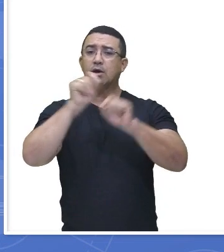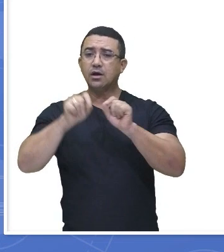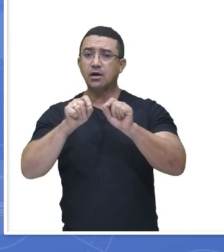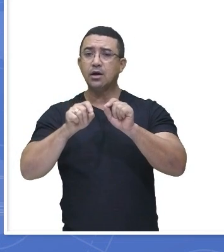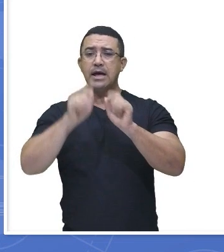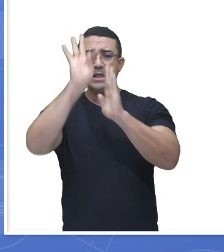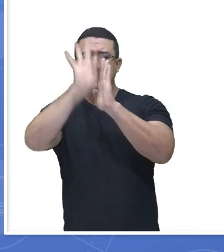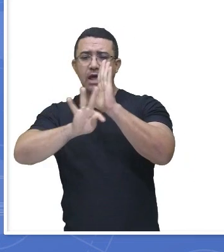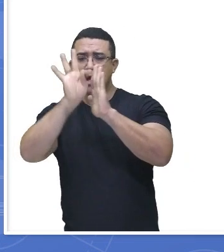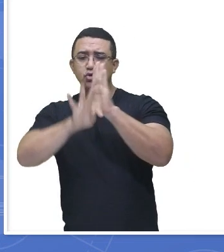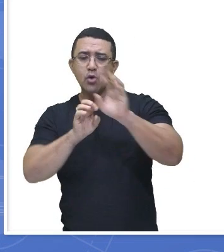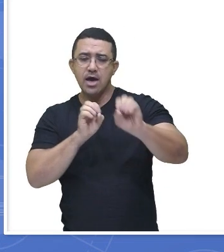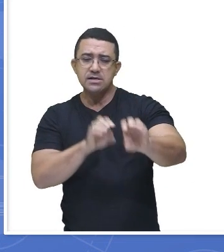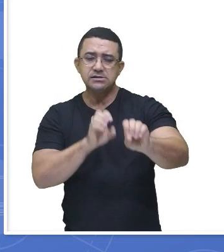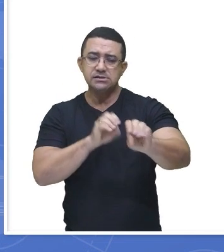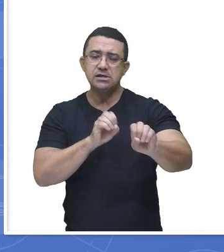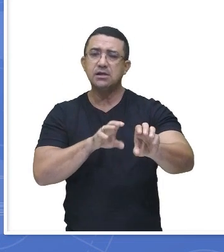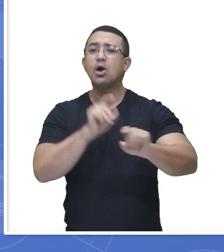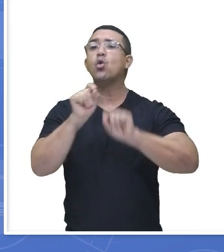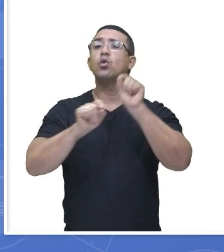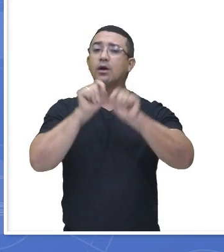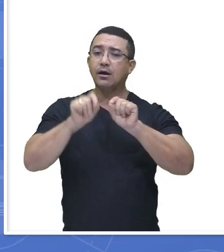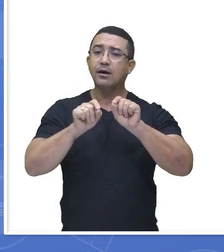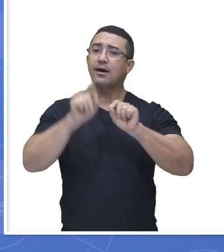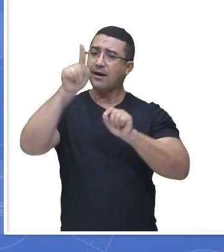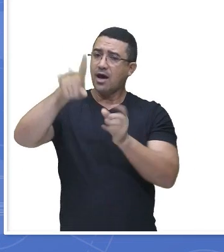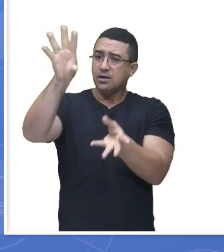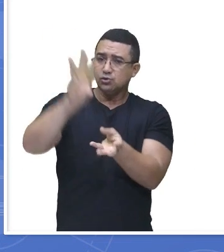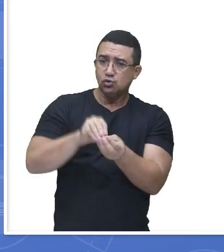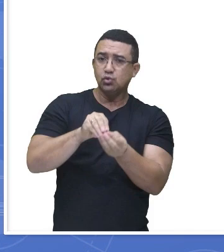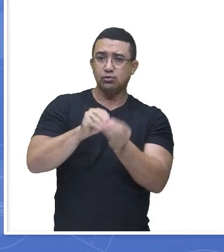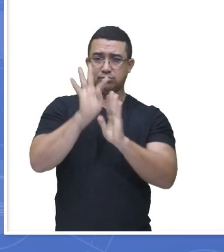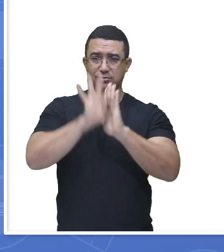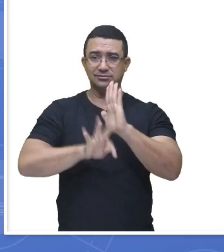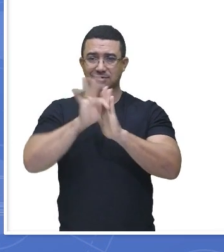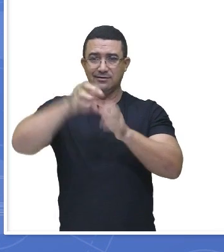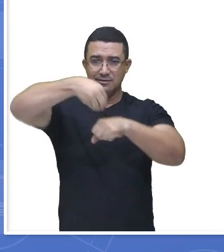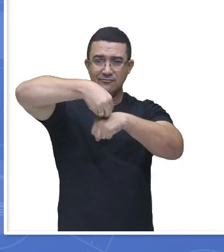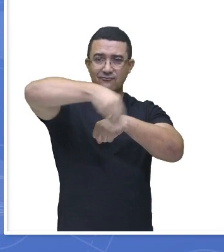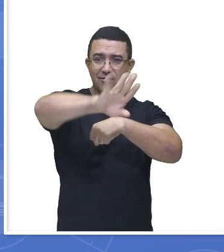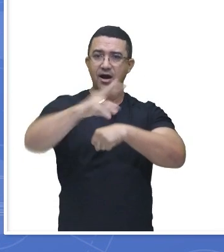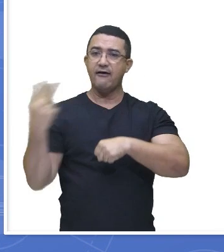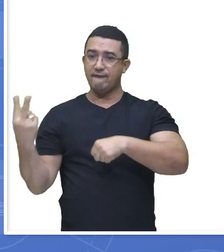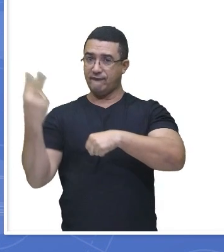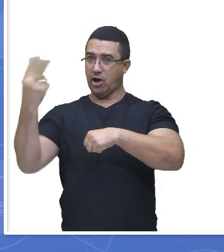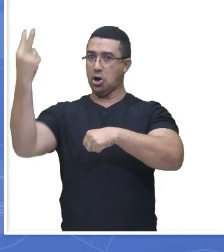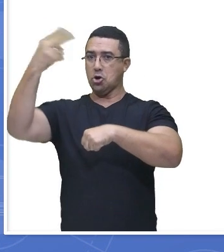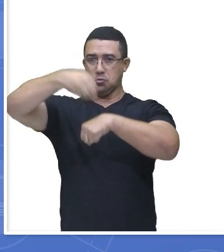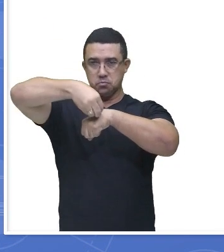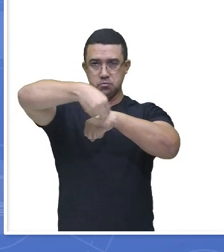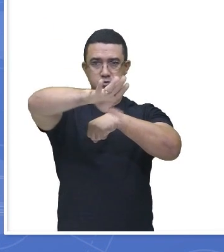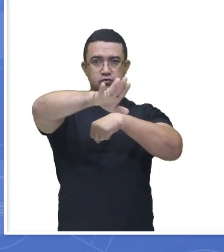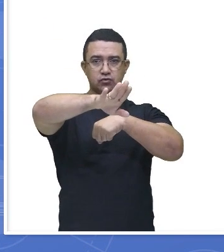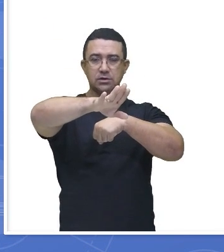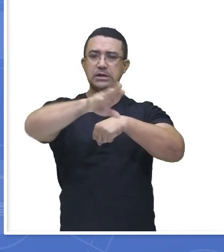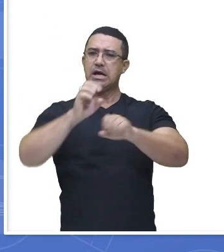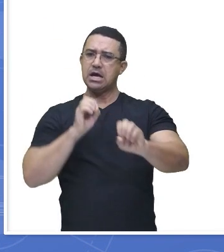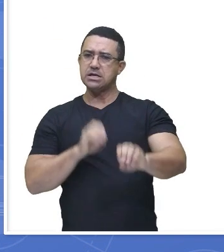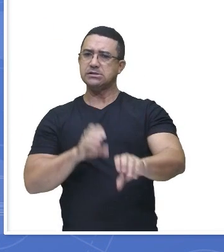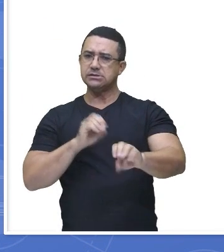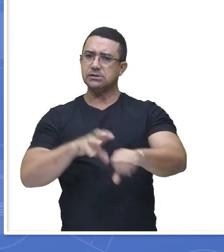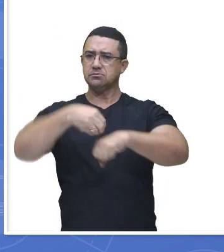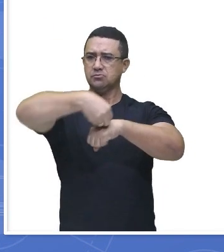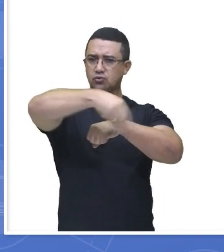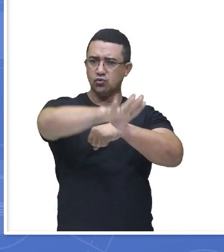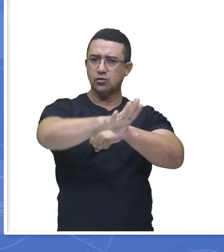né? Generalmente, o cuento tem uma moraleja para repassar valores. Claro, toda moral de um texto,